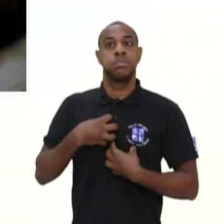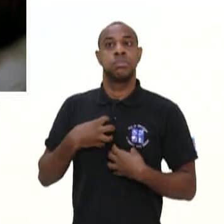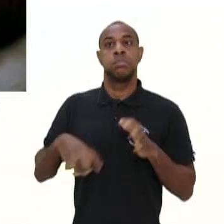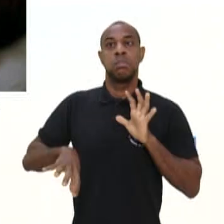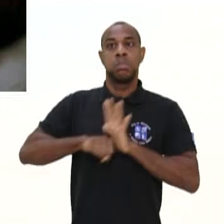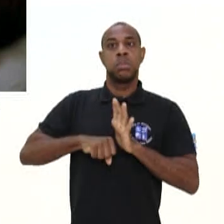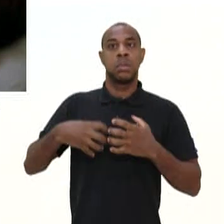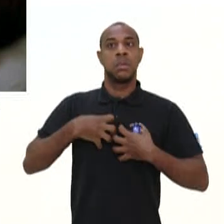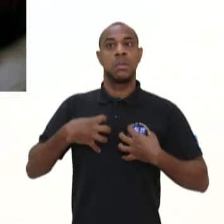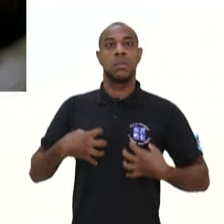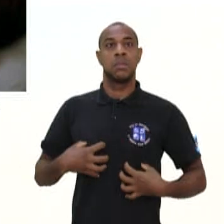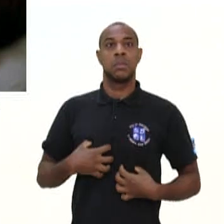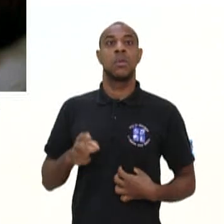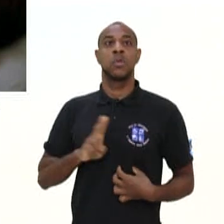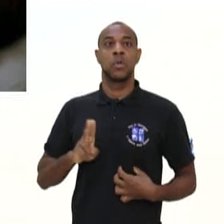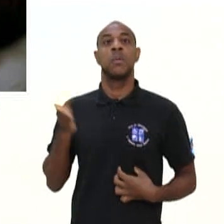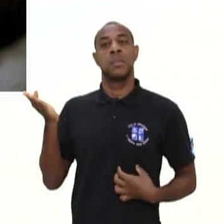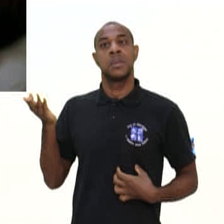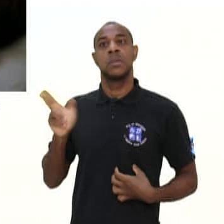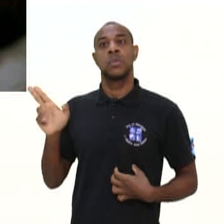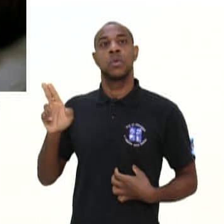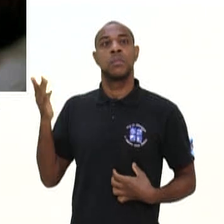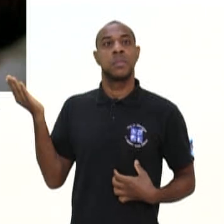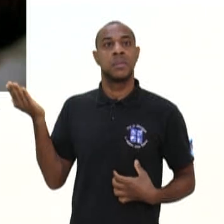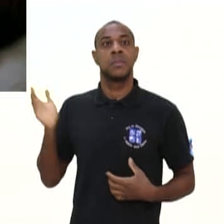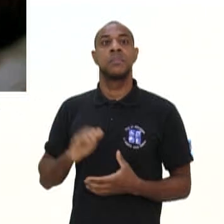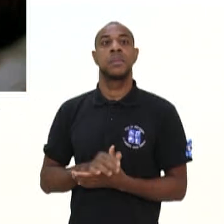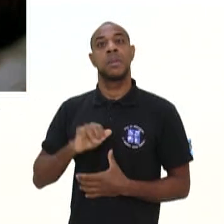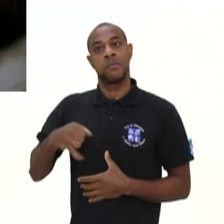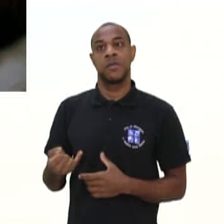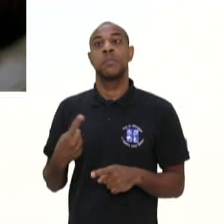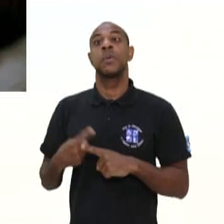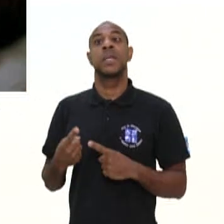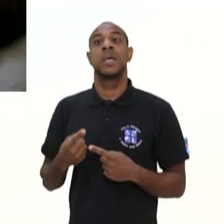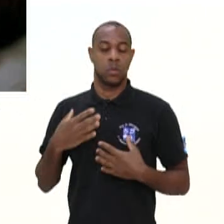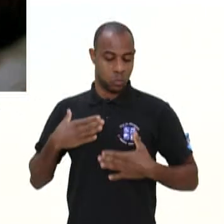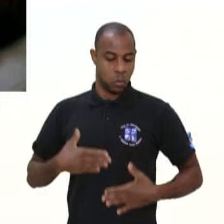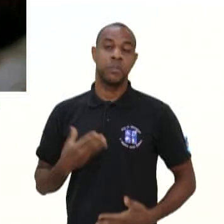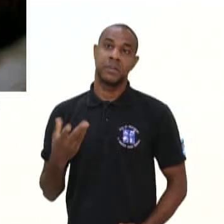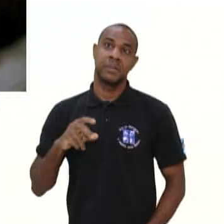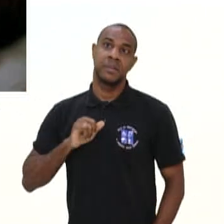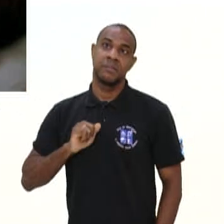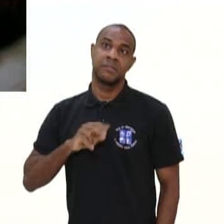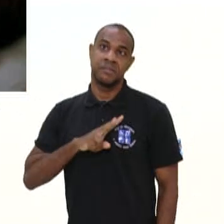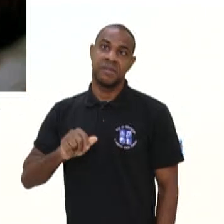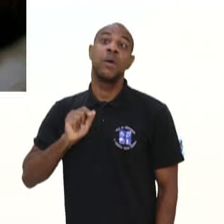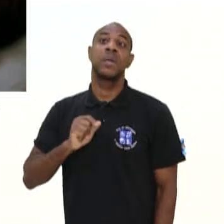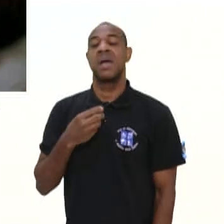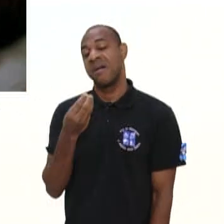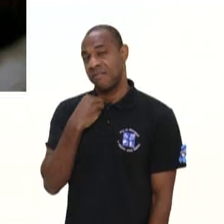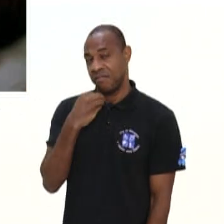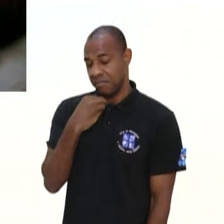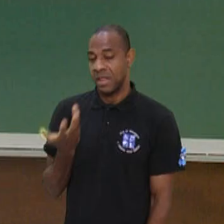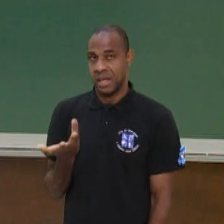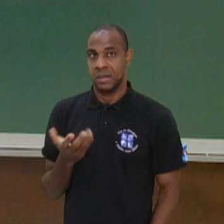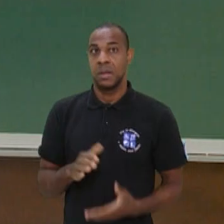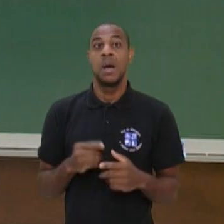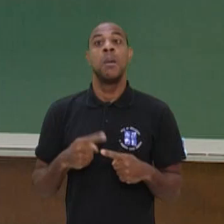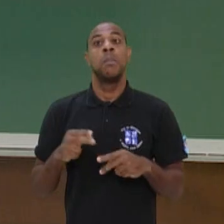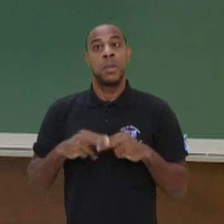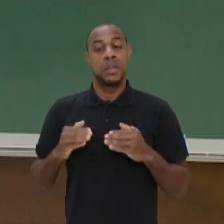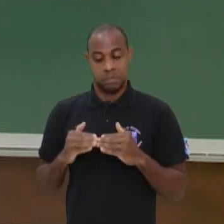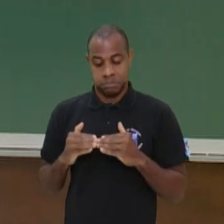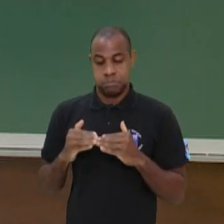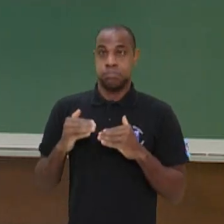né? Recebe esse nome por se aproveitarem dessa fraqueza. Com isso, atinge o estado mais avançado da